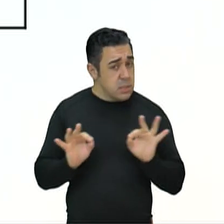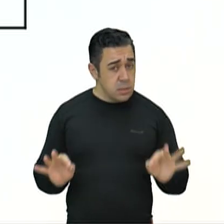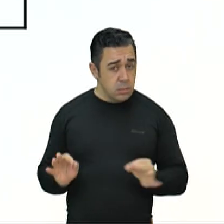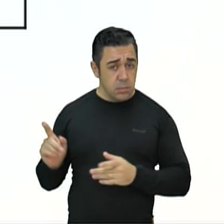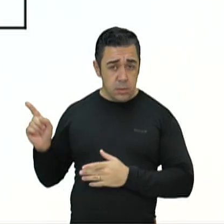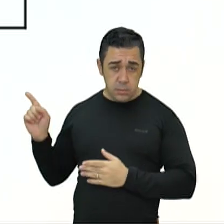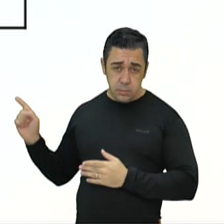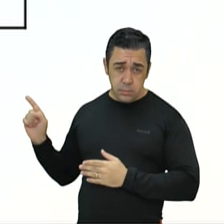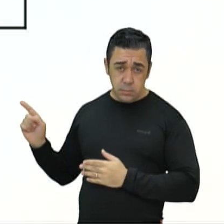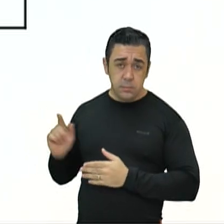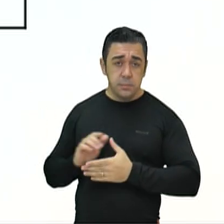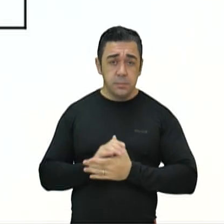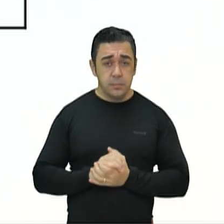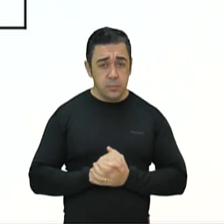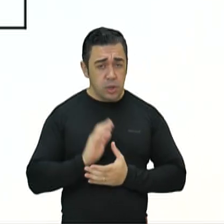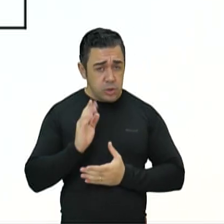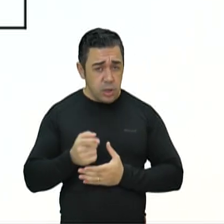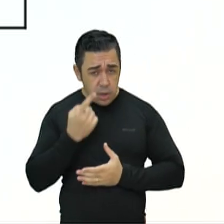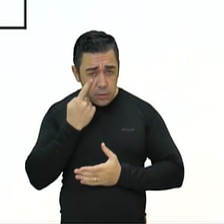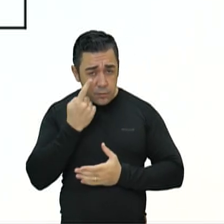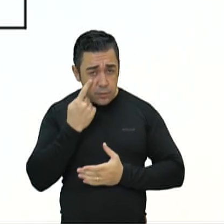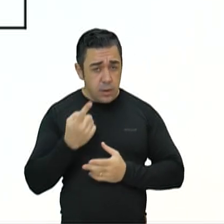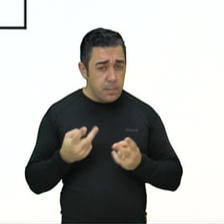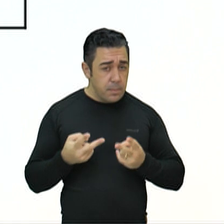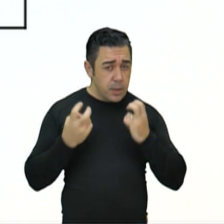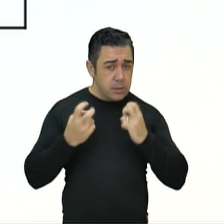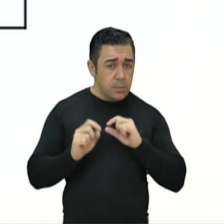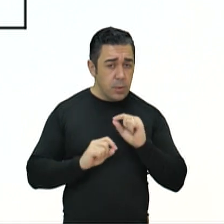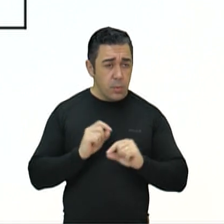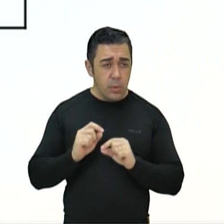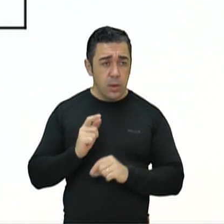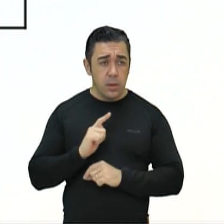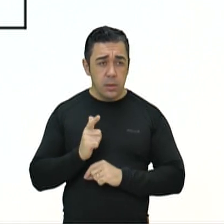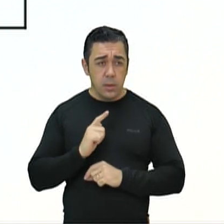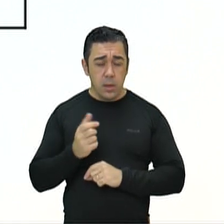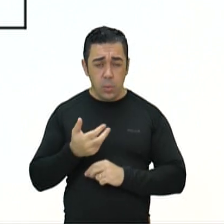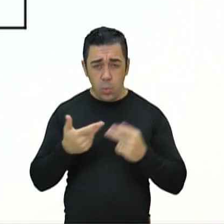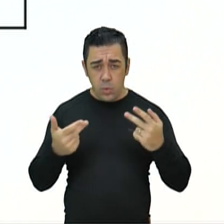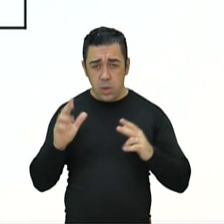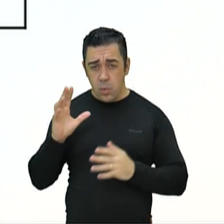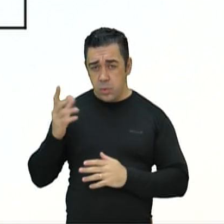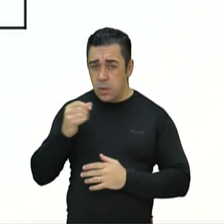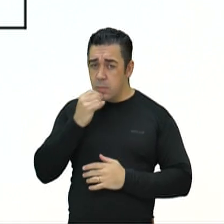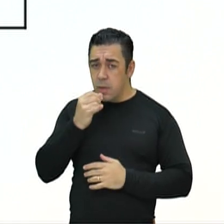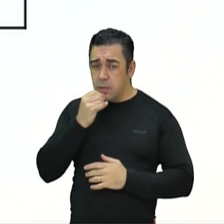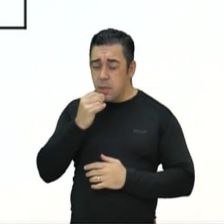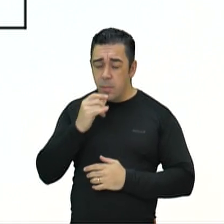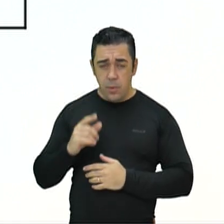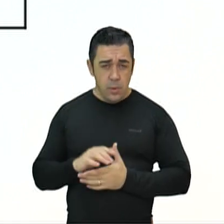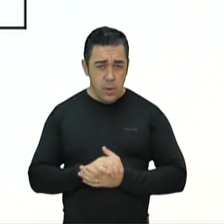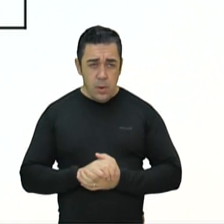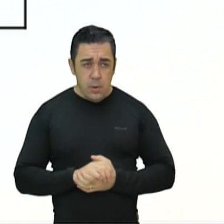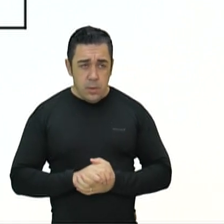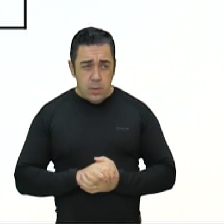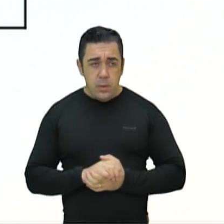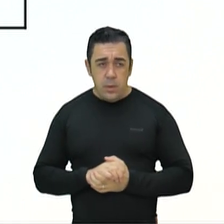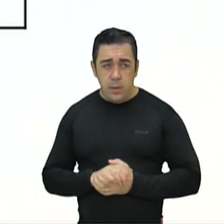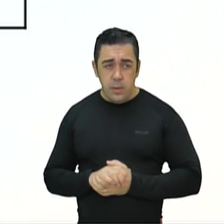né? Mas nós podemos já ver alguns símbolos aqui no circuito, né? Então, por exemplo, aqui,